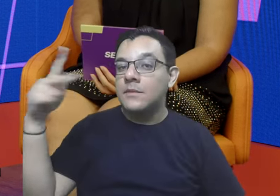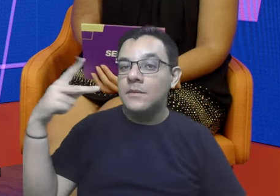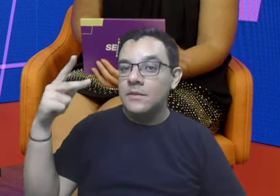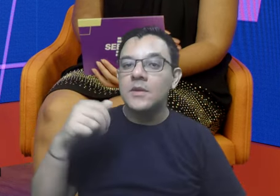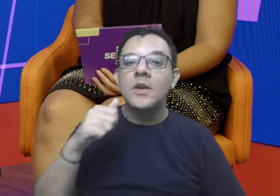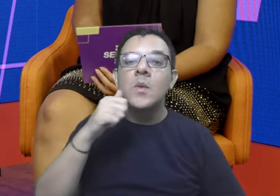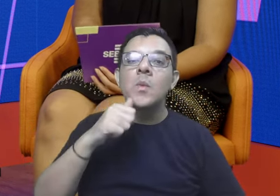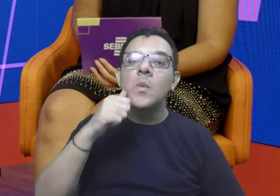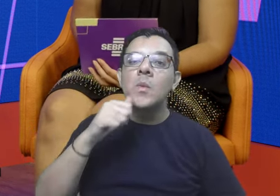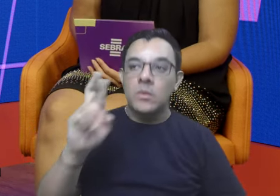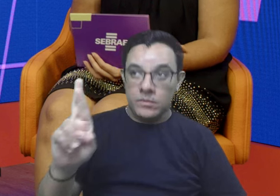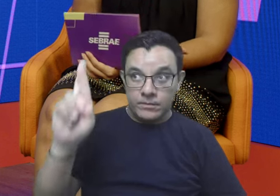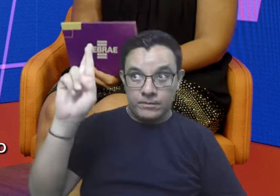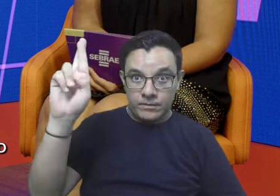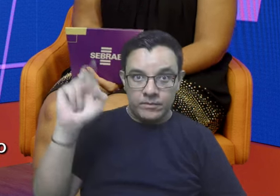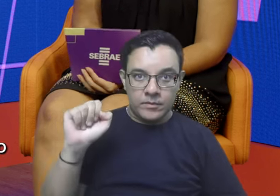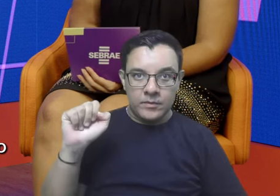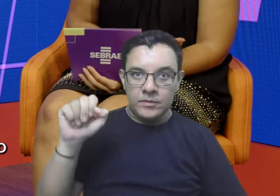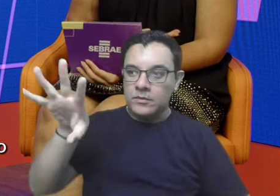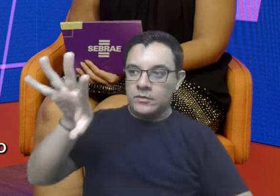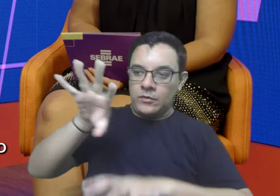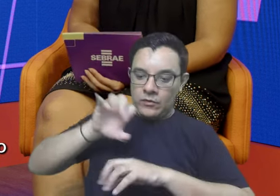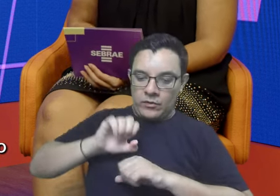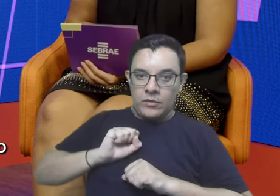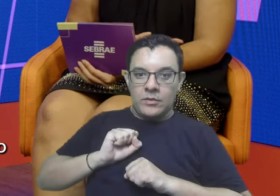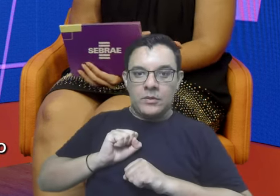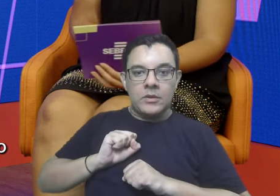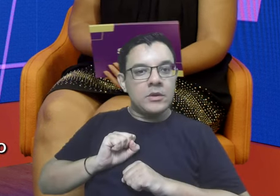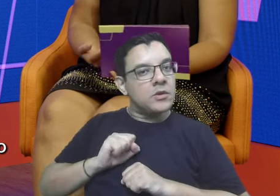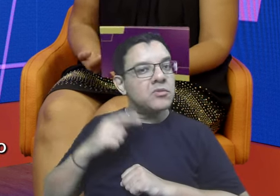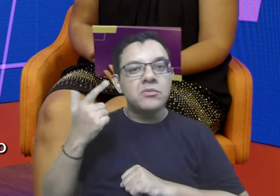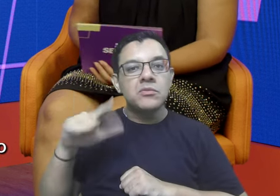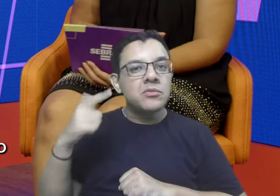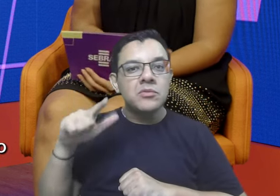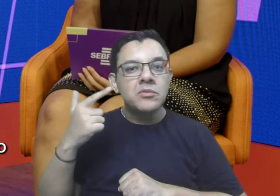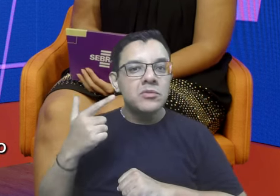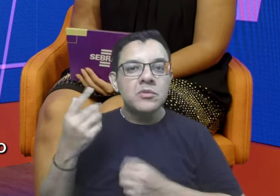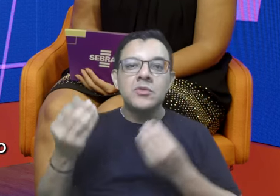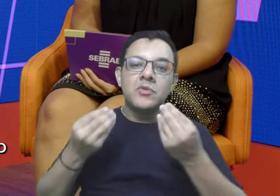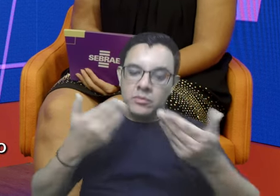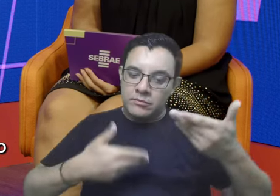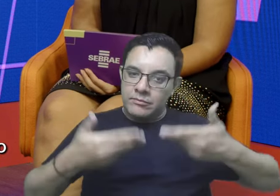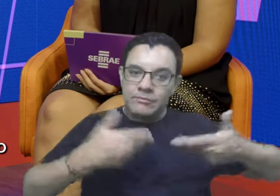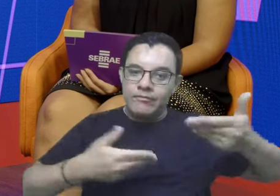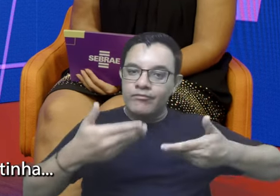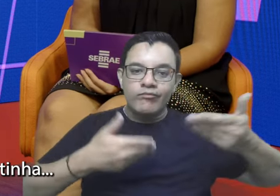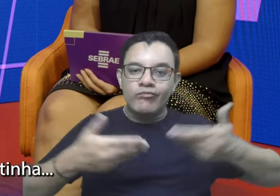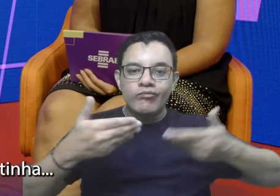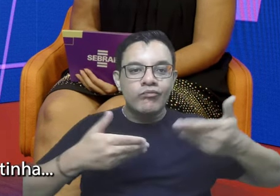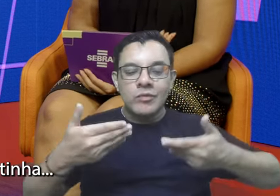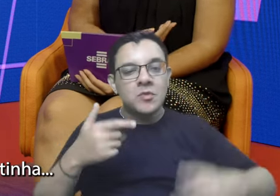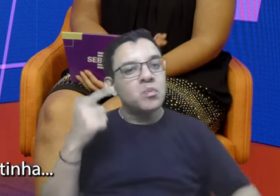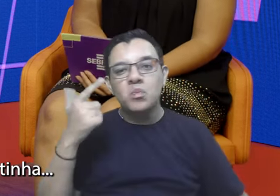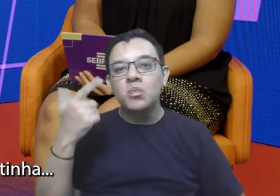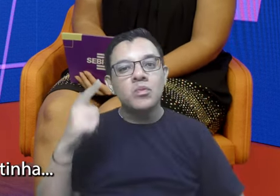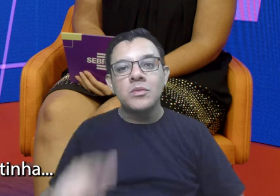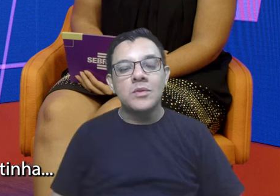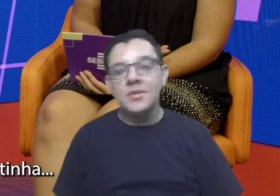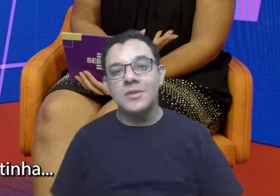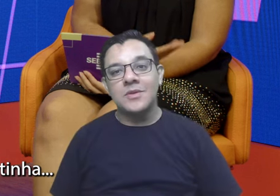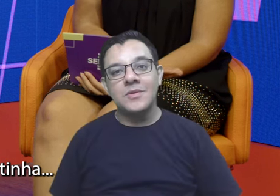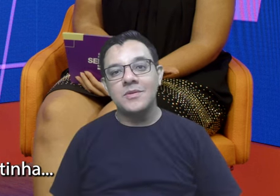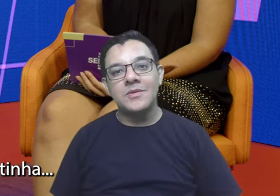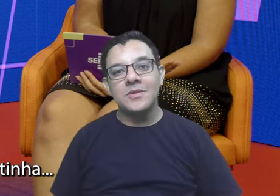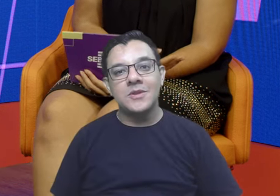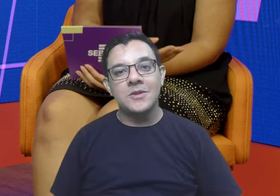da sua patroa né e não tinha todo o aparato para poder receber ali um todo um cuidado